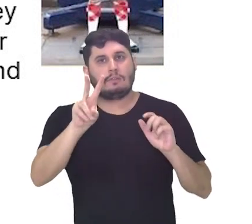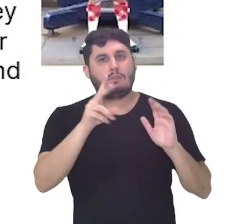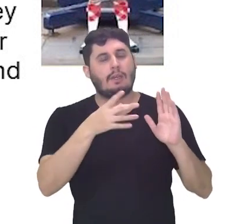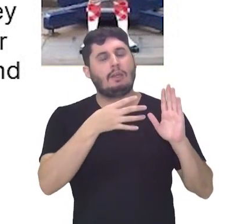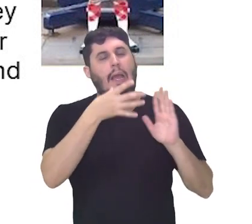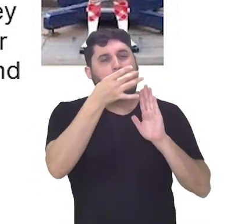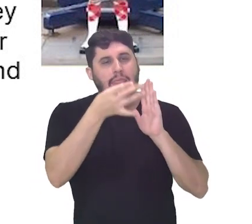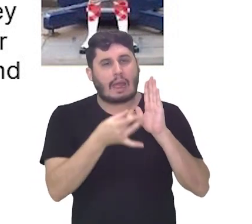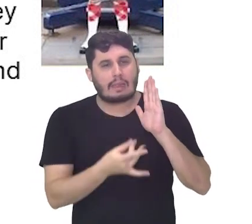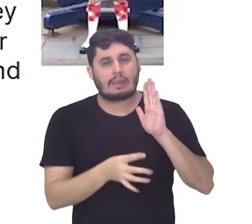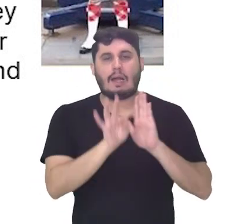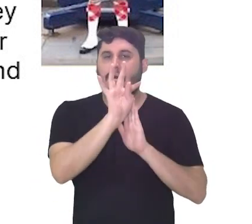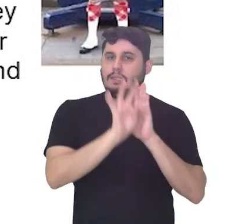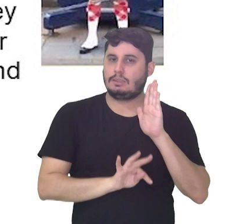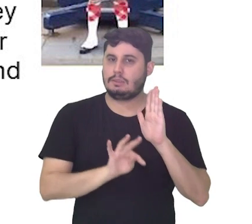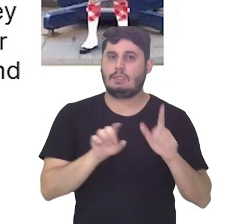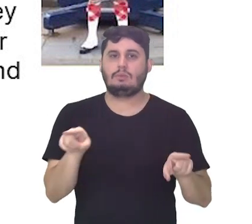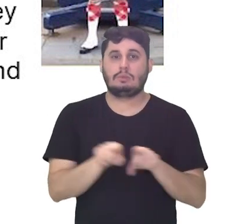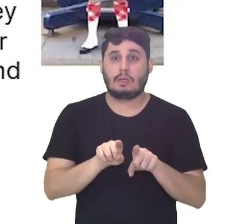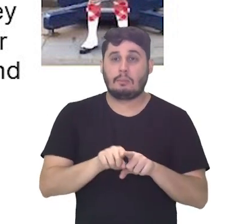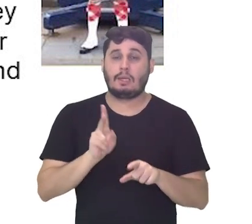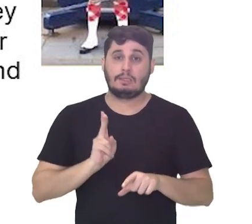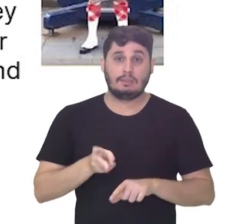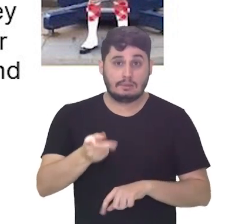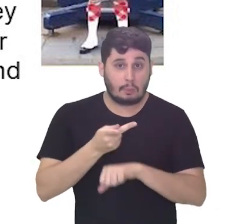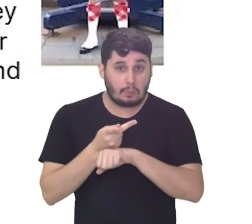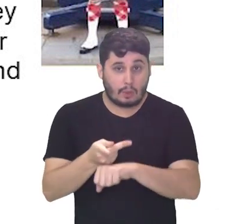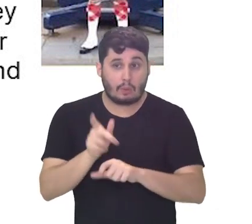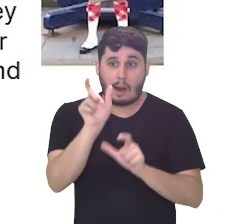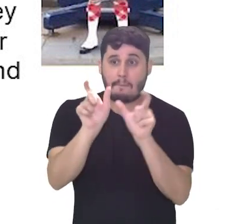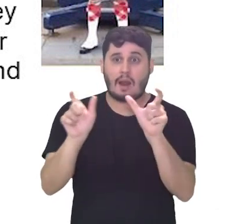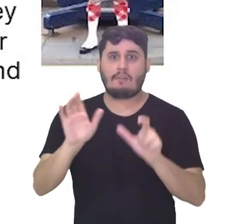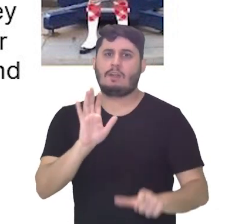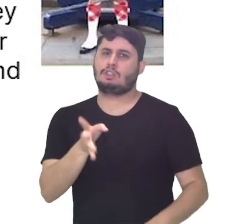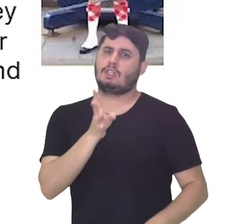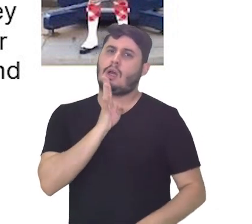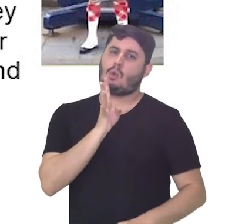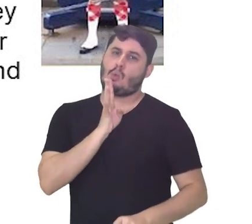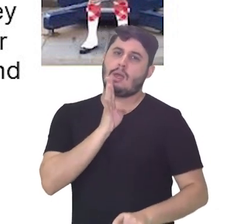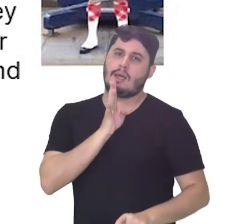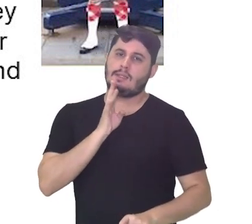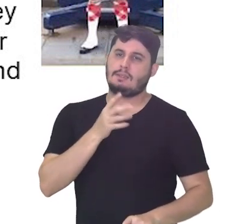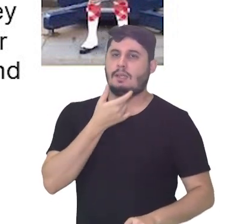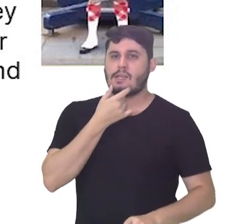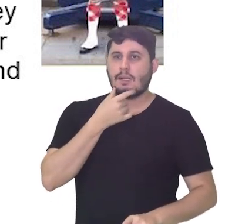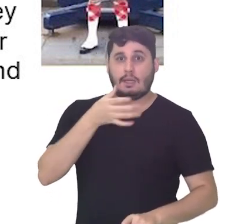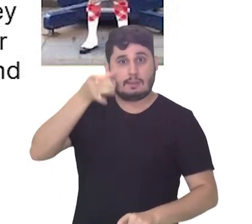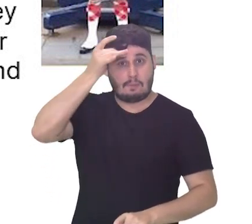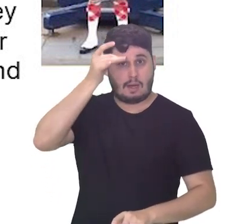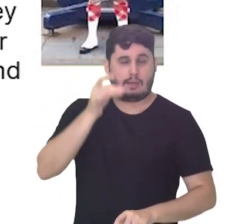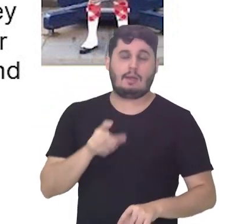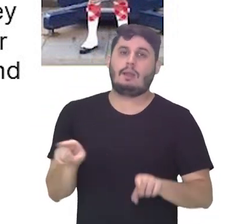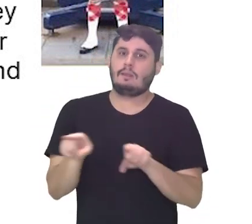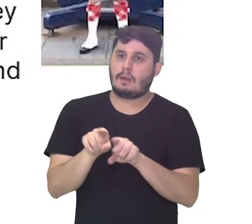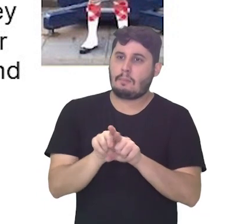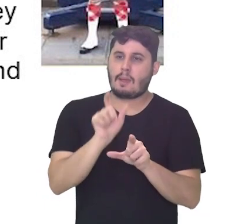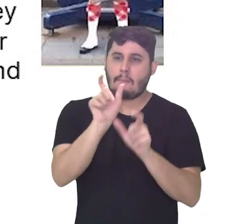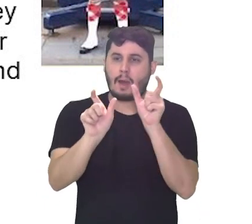texto, ok? E sempre procurar por palavras que eu já conheço e palavras, certo?